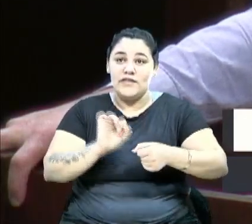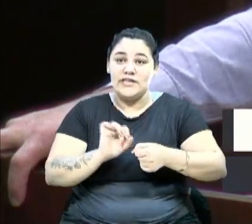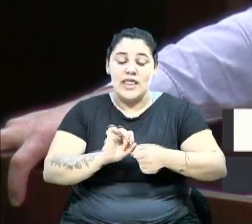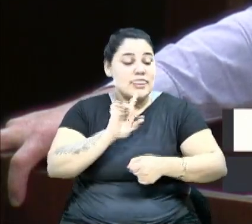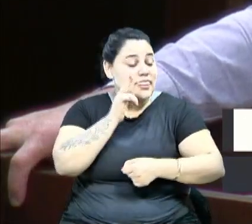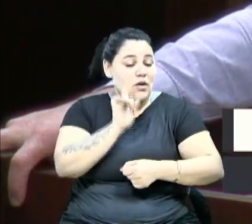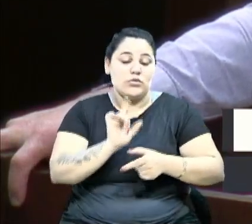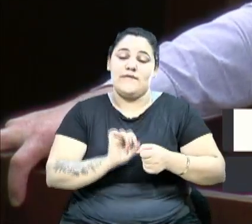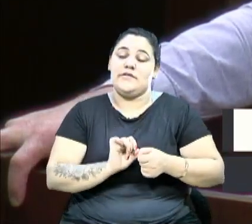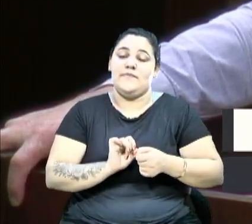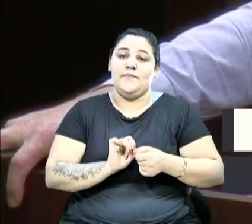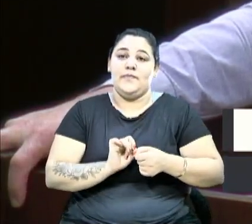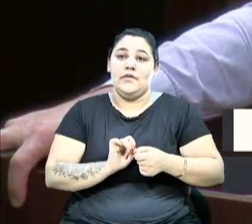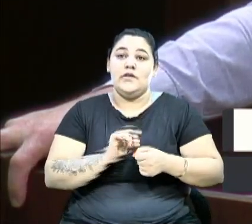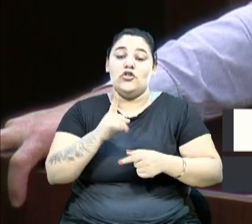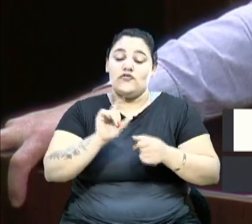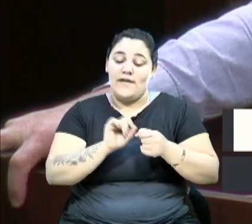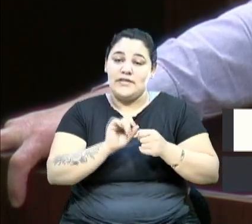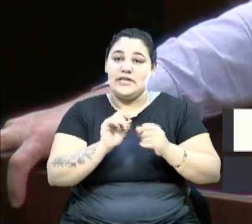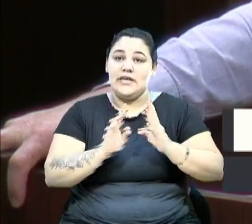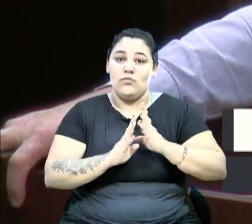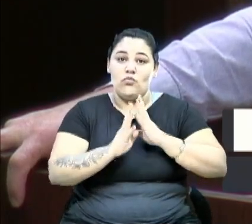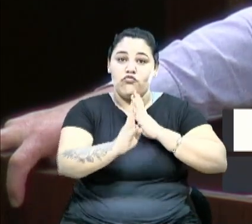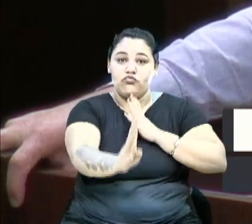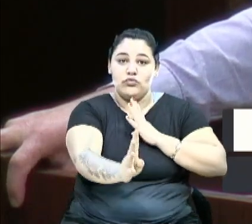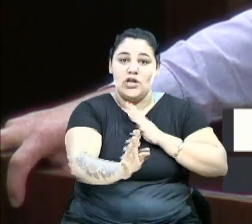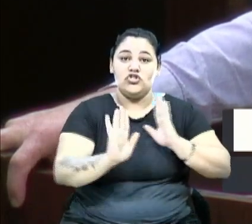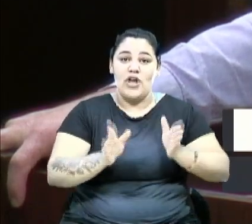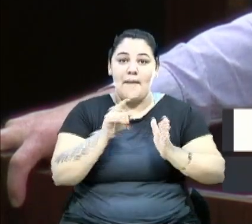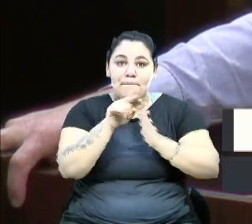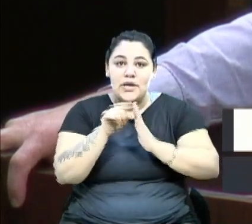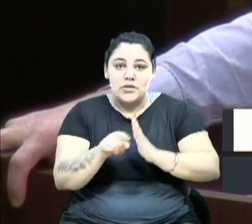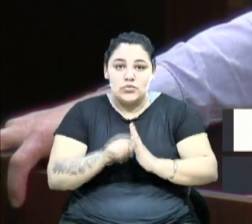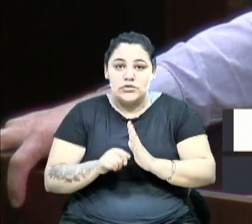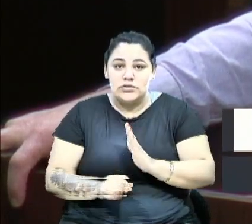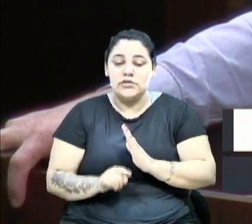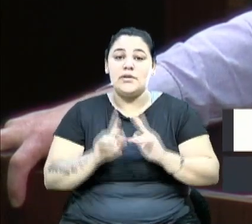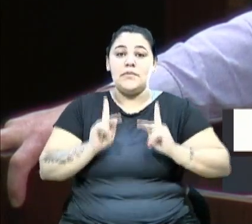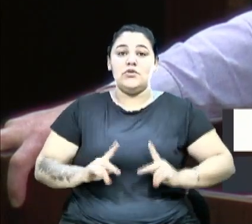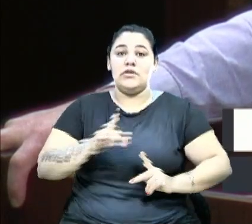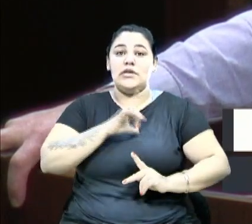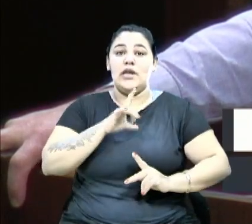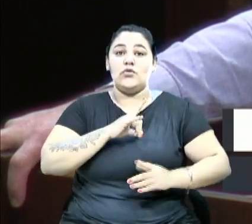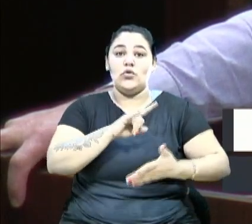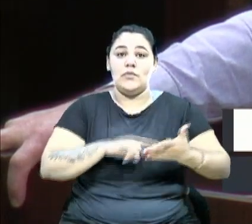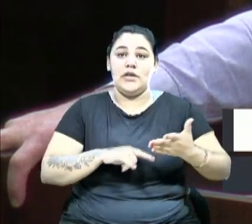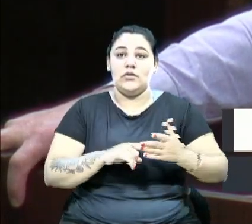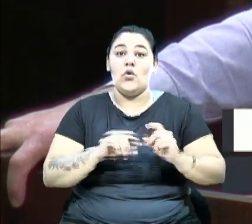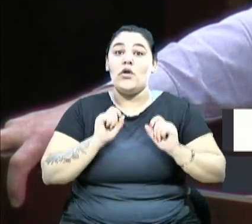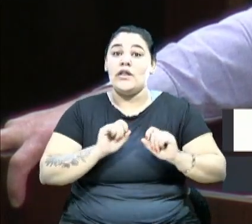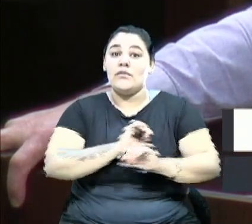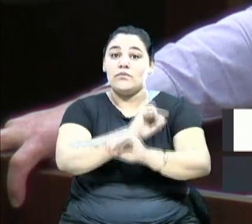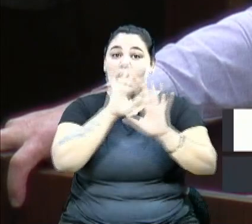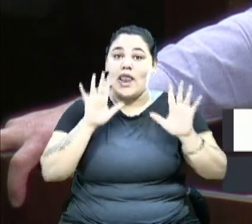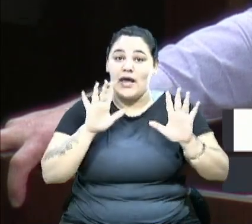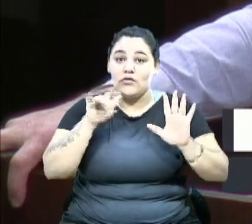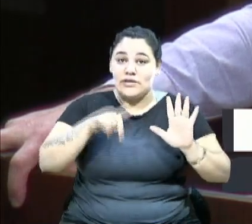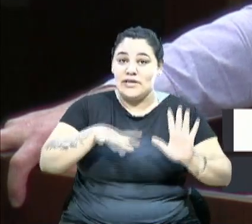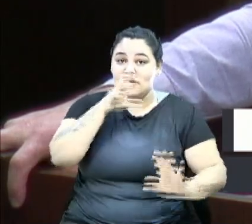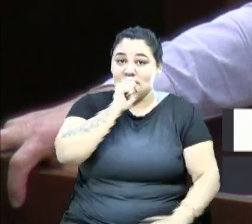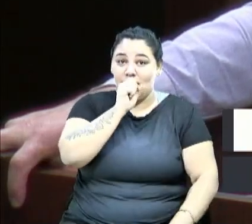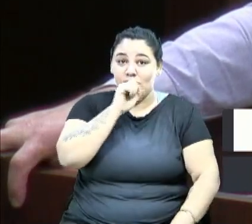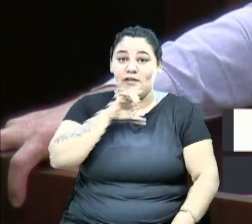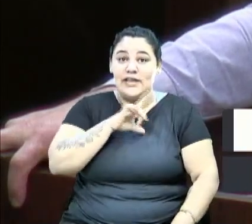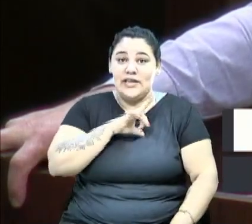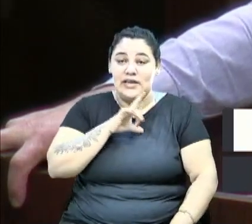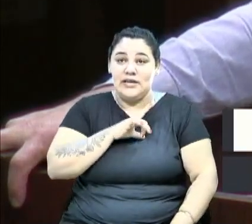estar fazendo um filtro na fila. O que a gente tem que deixar claro aqui, pessoal? A gente vai abrir o cadastro nesse sábado com um